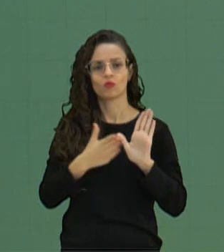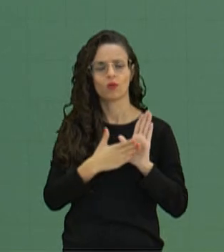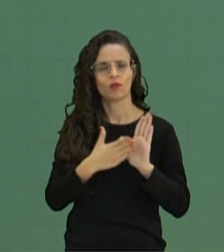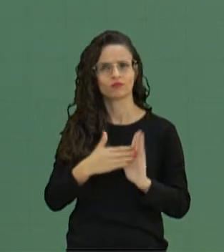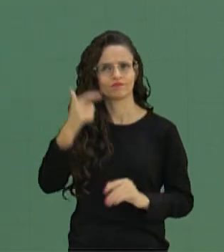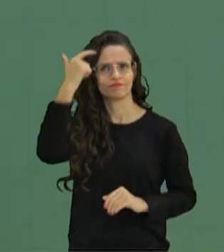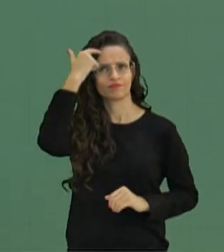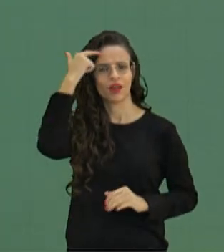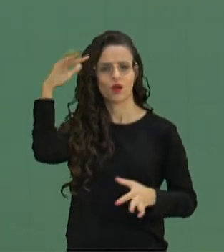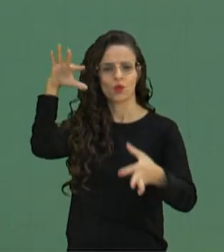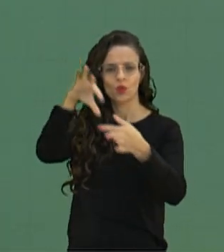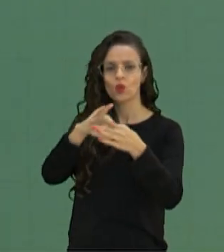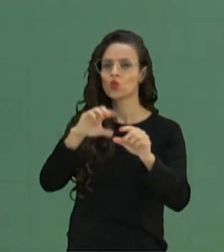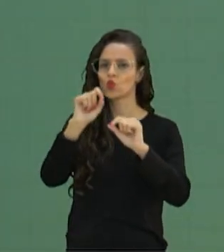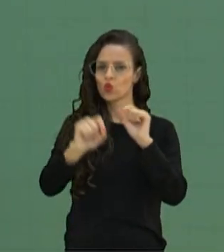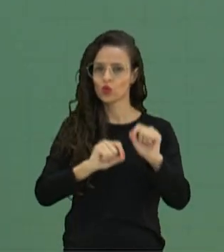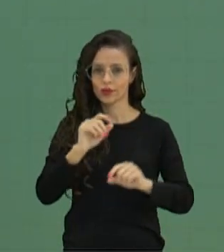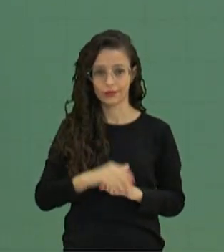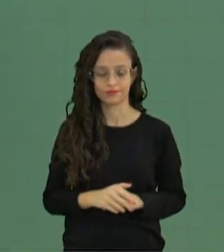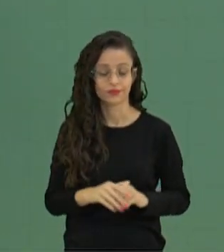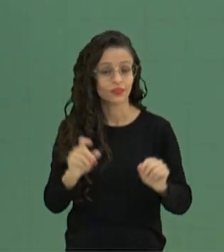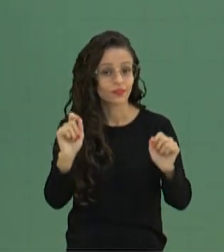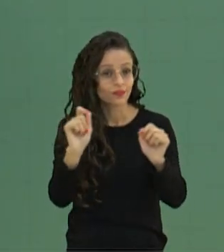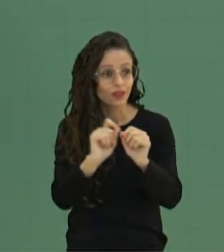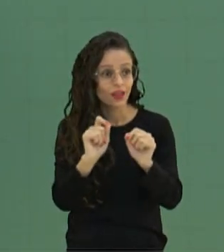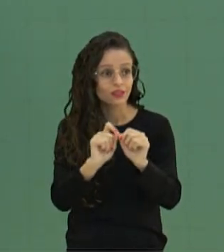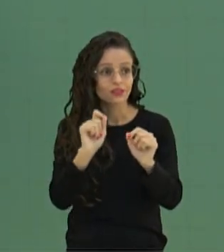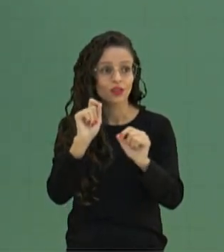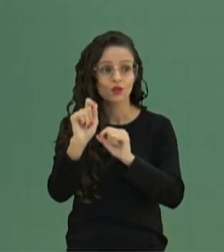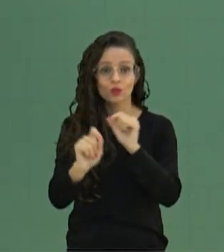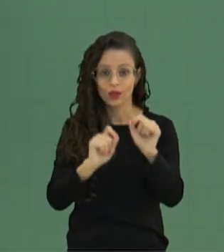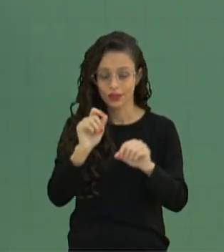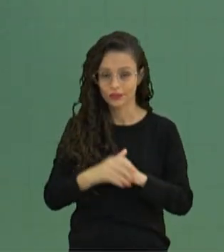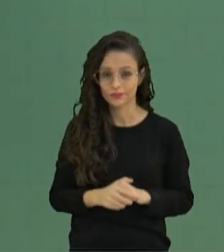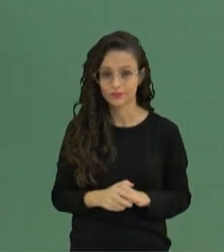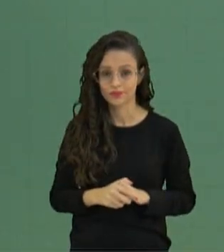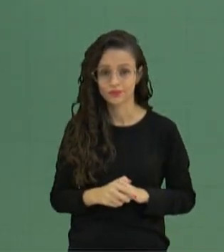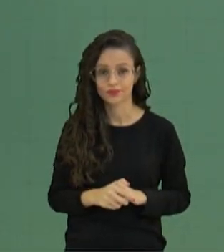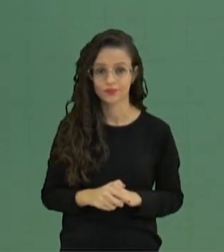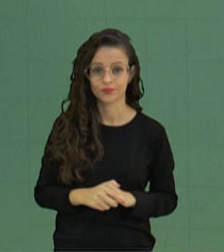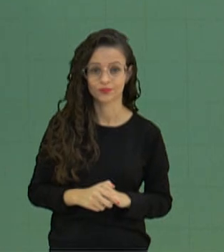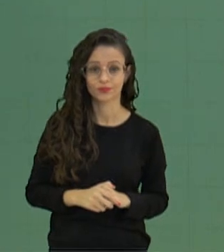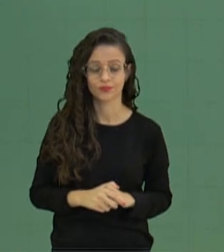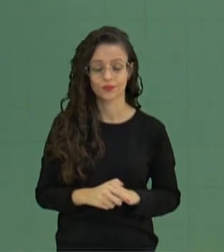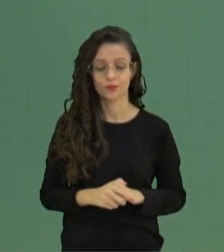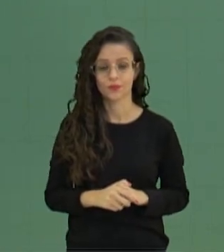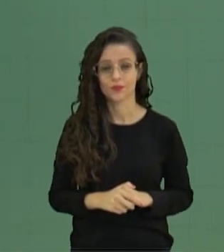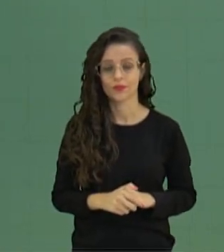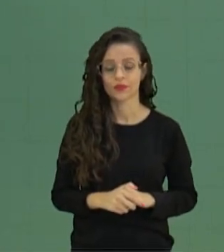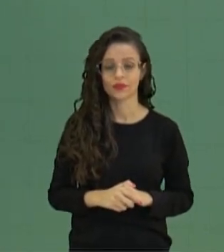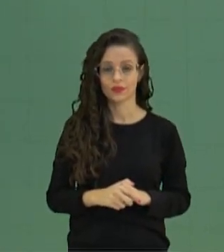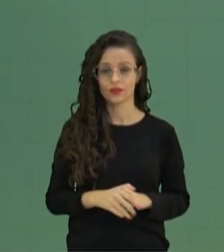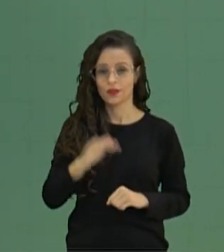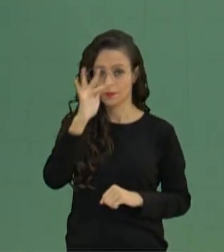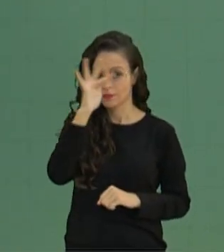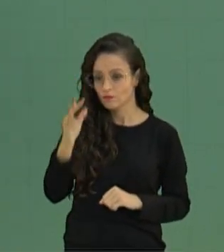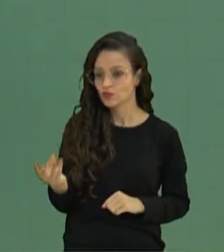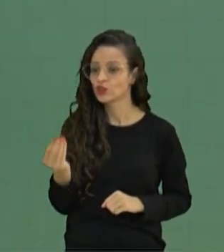dele. E se eu fizesse o cruzamento entre duas